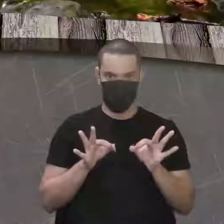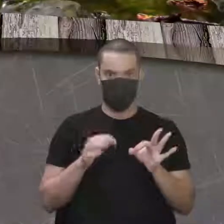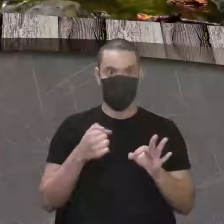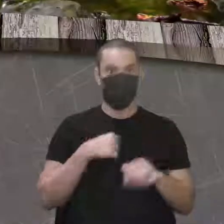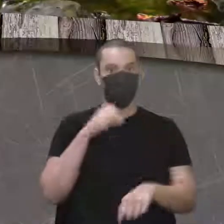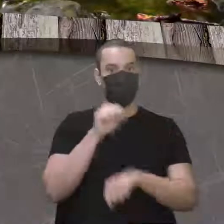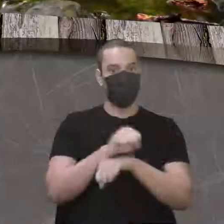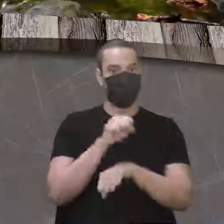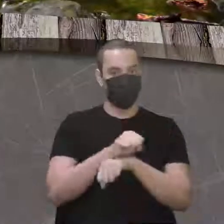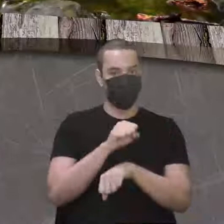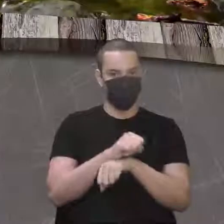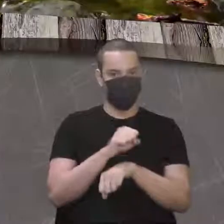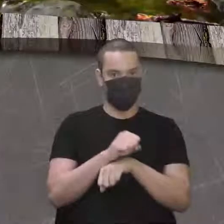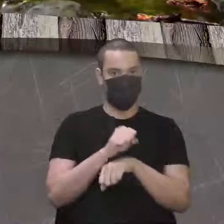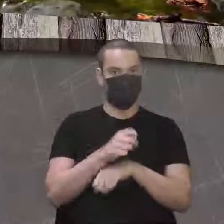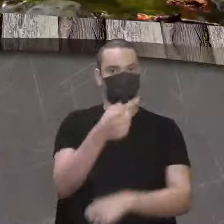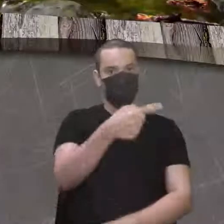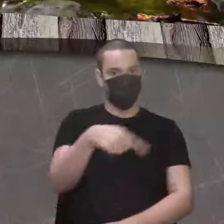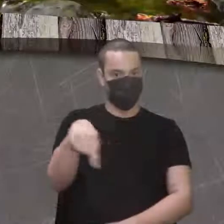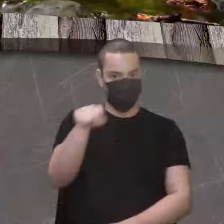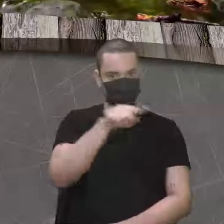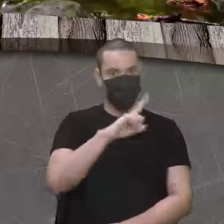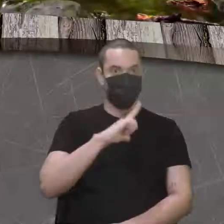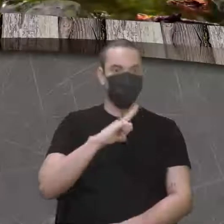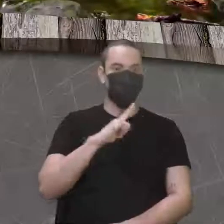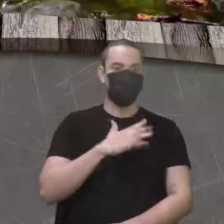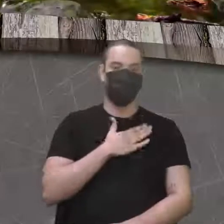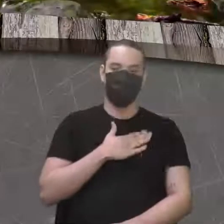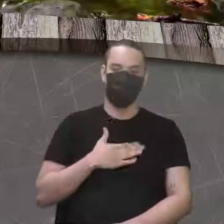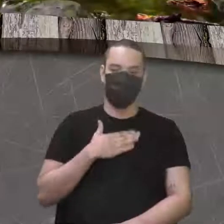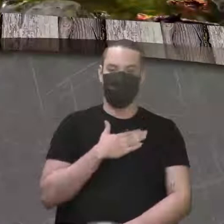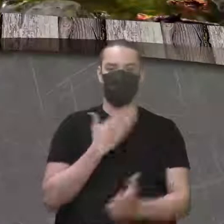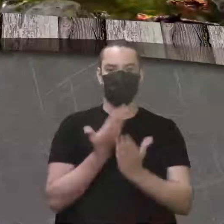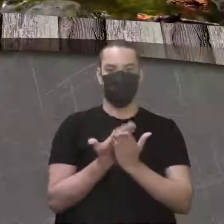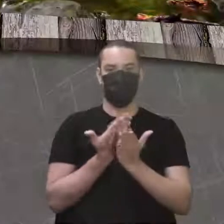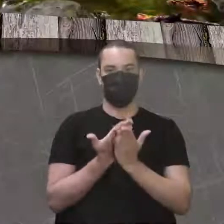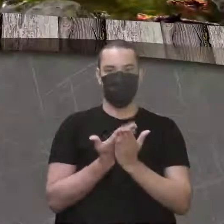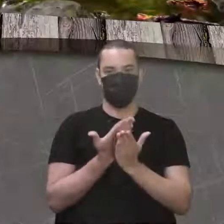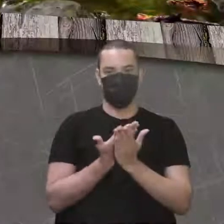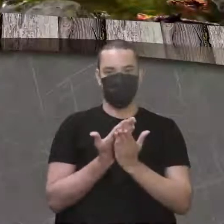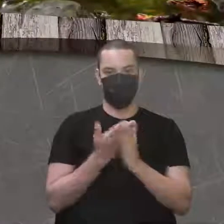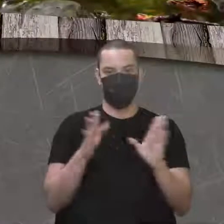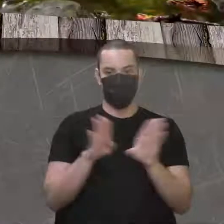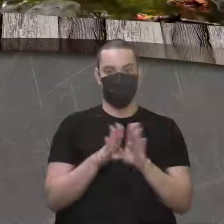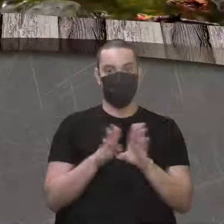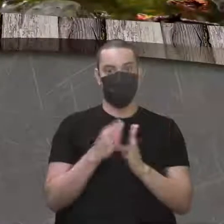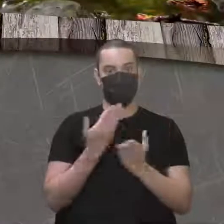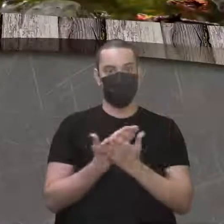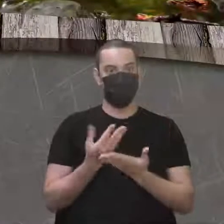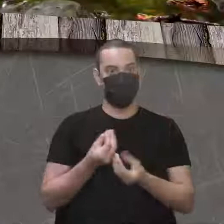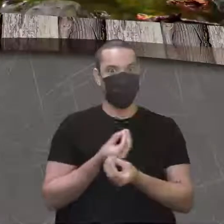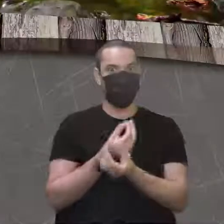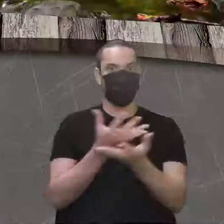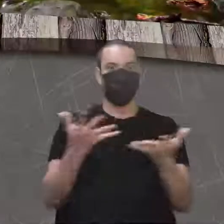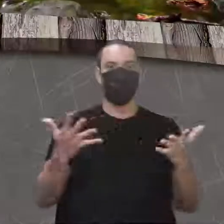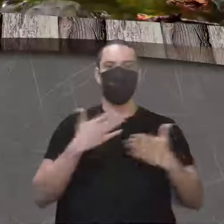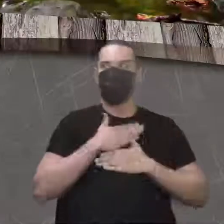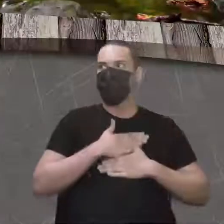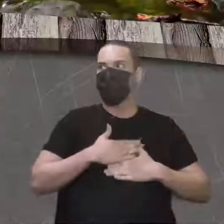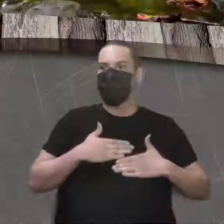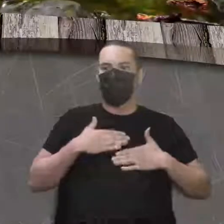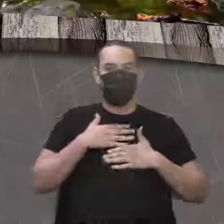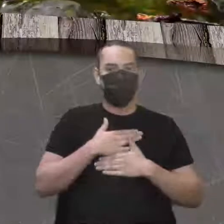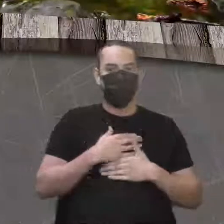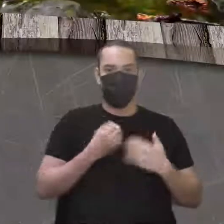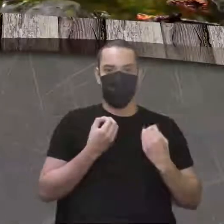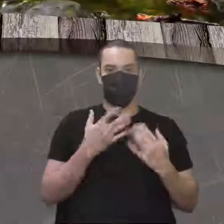Eu espero que você tenha curtido essa aula e que ela tenha trazido informações